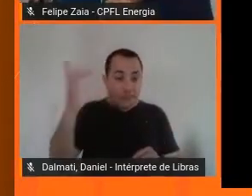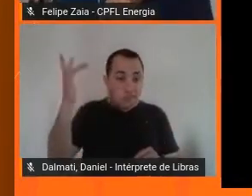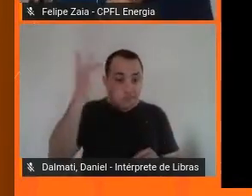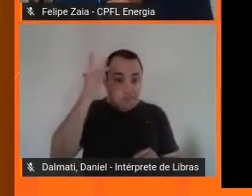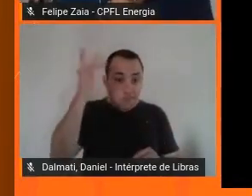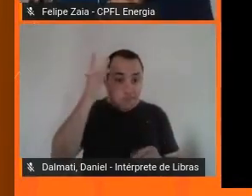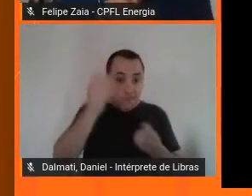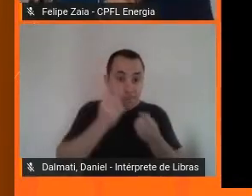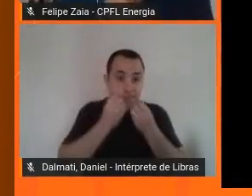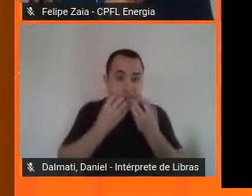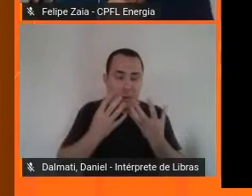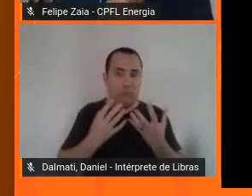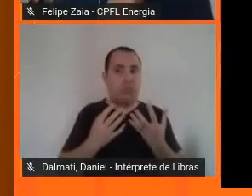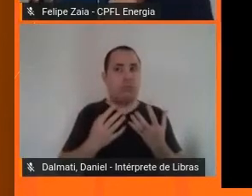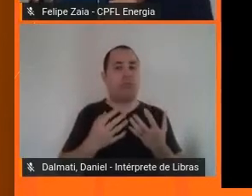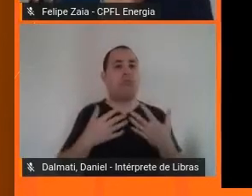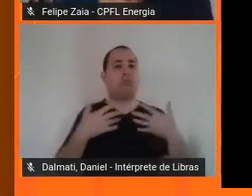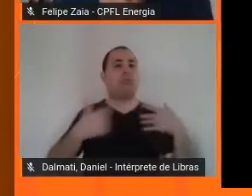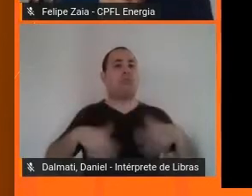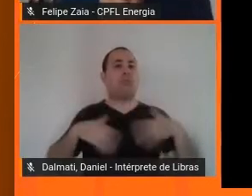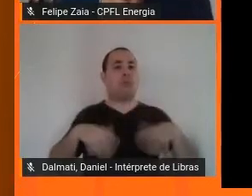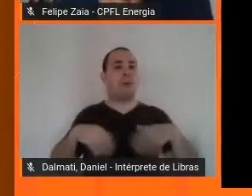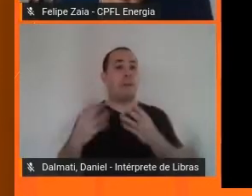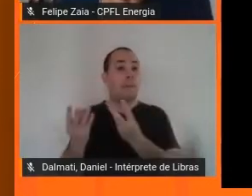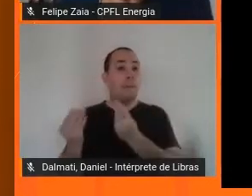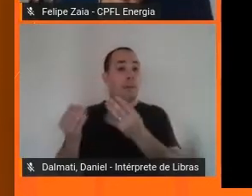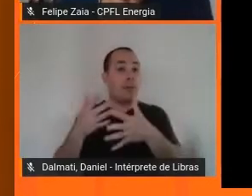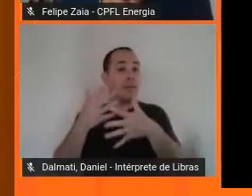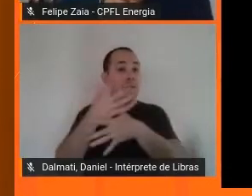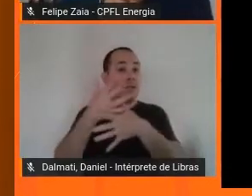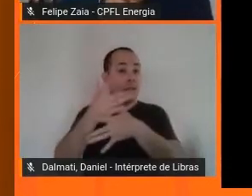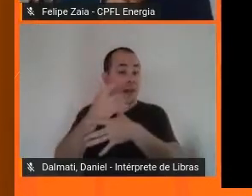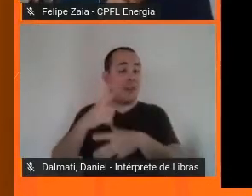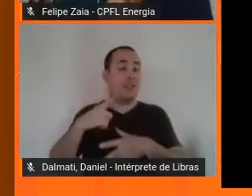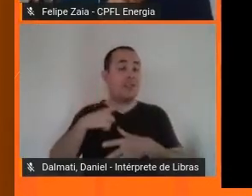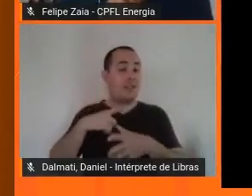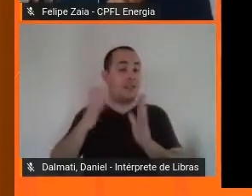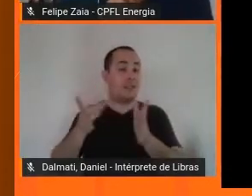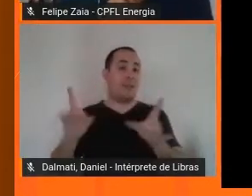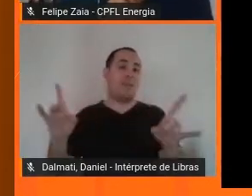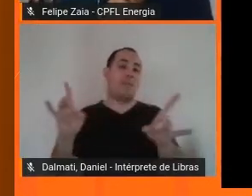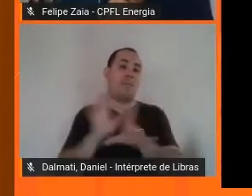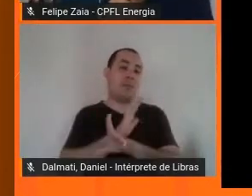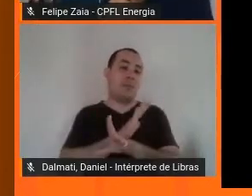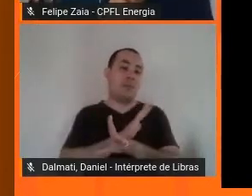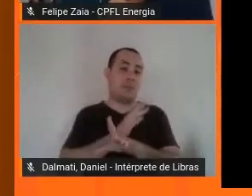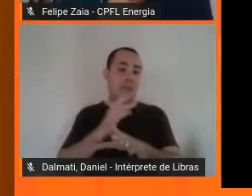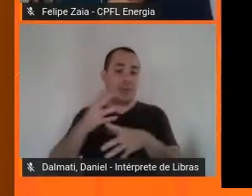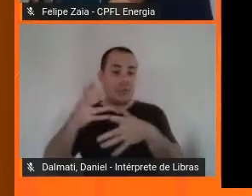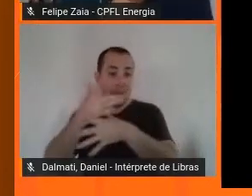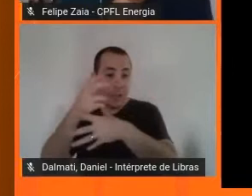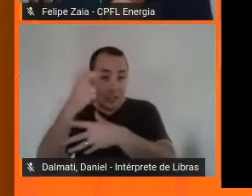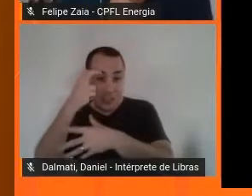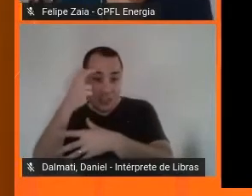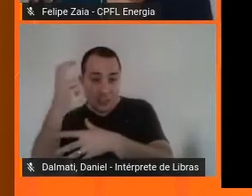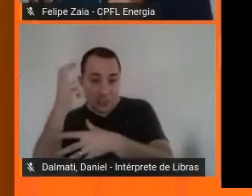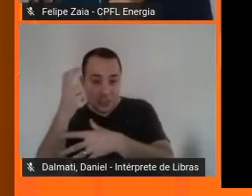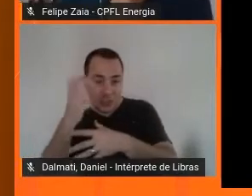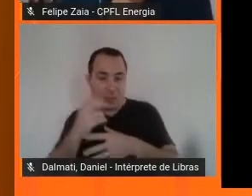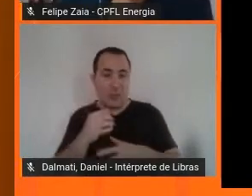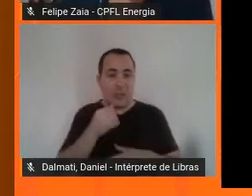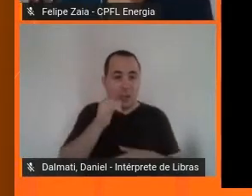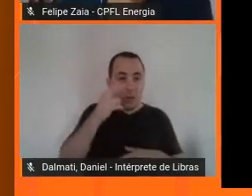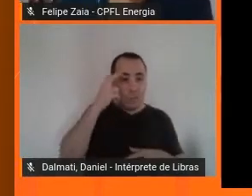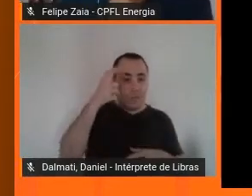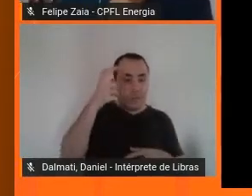inteligentes. E ela sempre vai estar no centro da gestão das cidades inteligentes. Então, muita coisa precisa acontecer